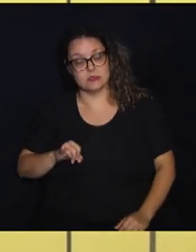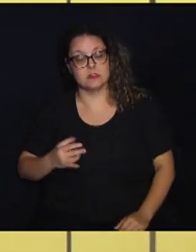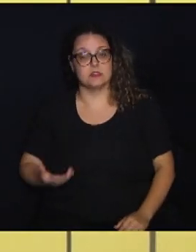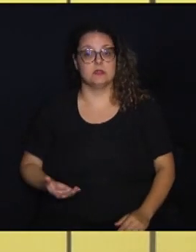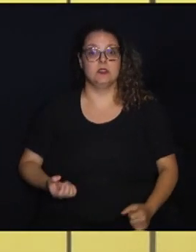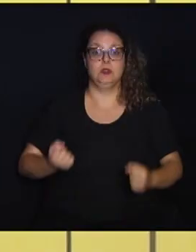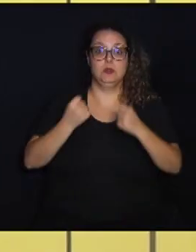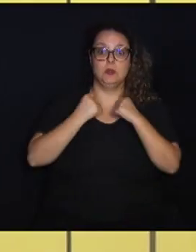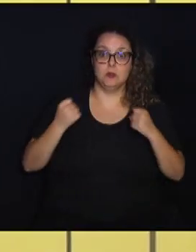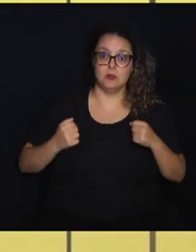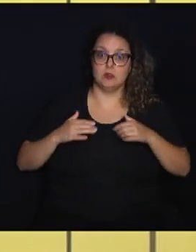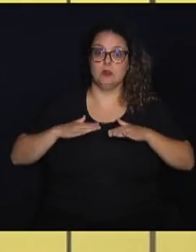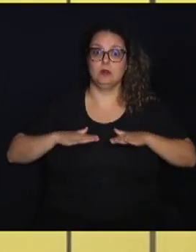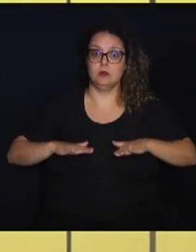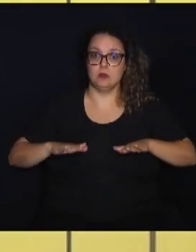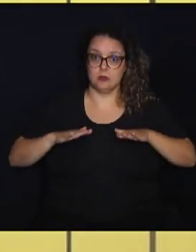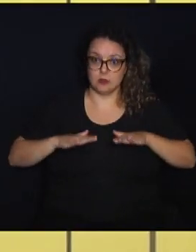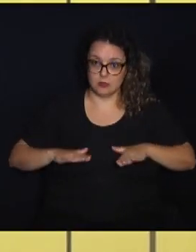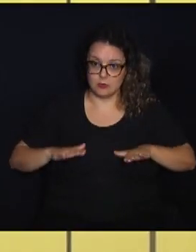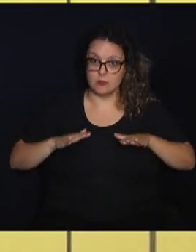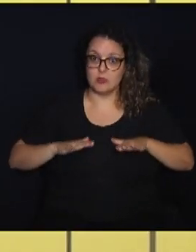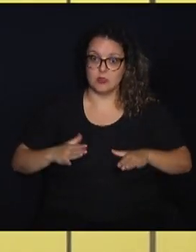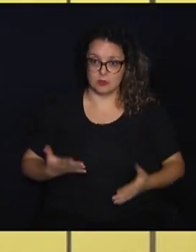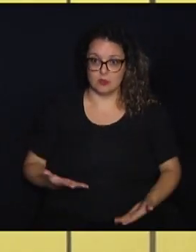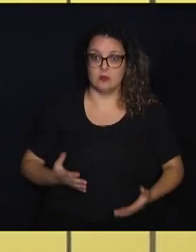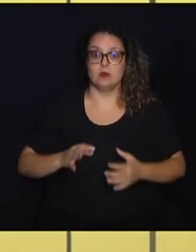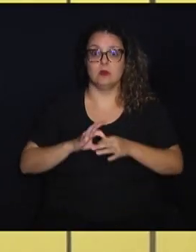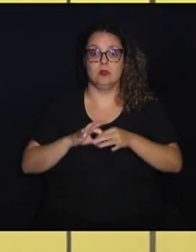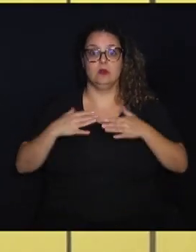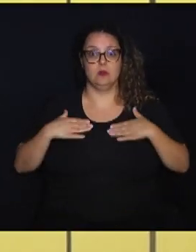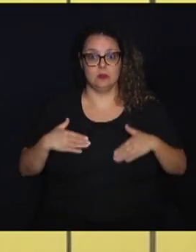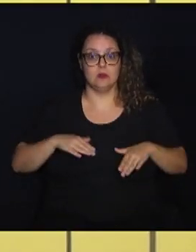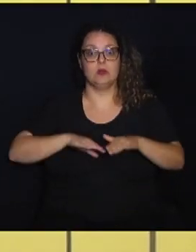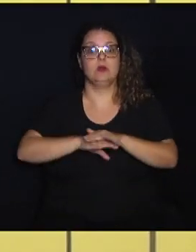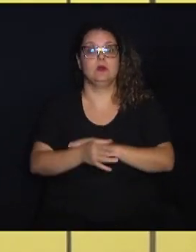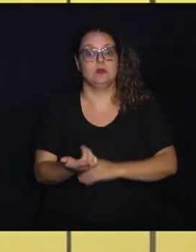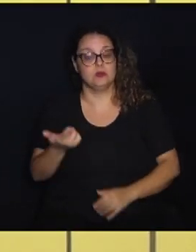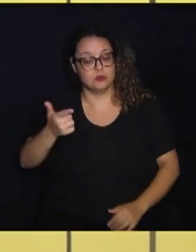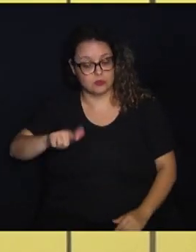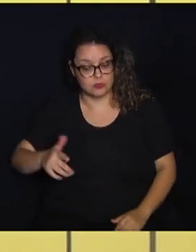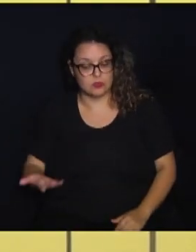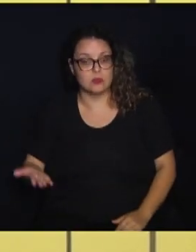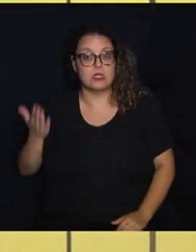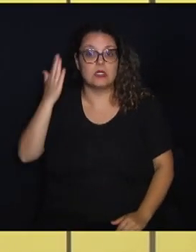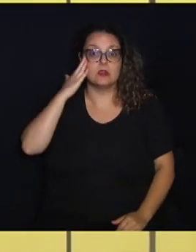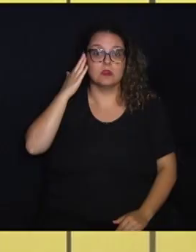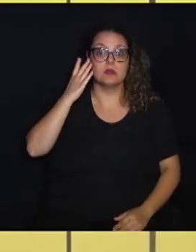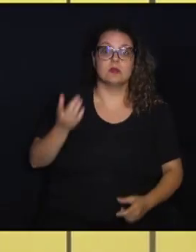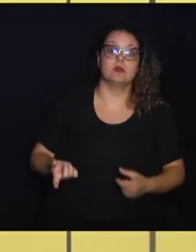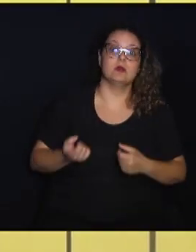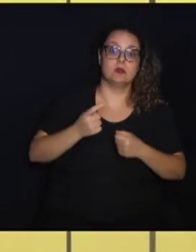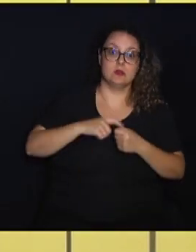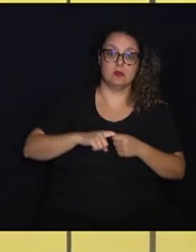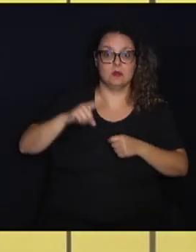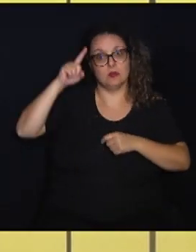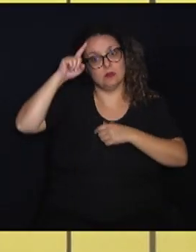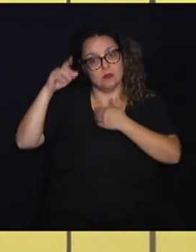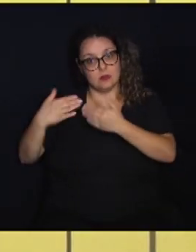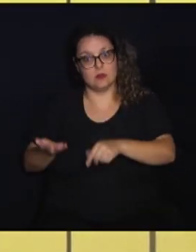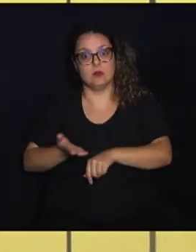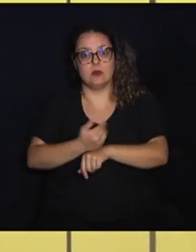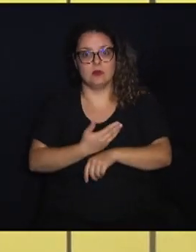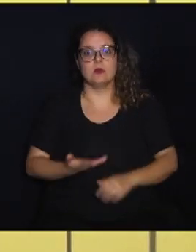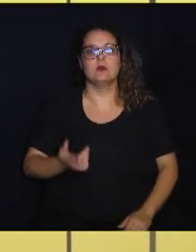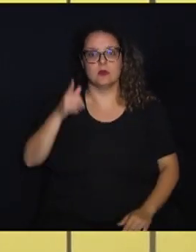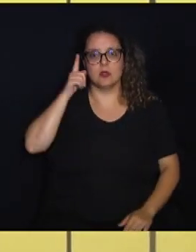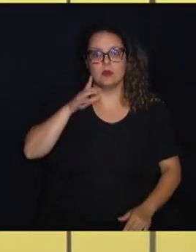musculação, vou com um pouquinho mais de calma, deixa o corpo acostumar, deixa ele entender que a gente está voltando à rotina anterior, e aí dá para